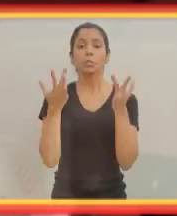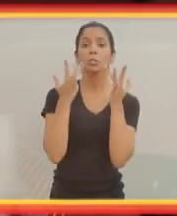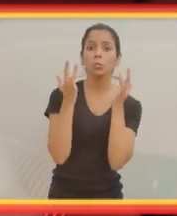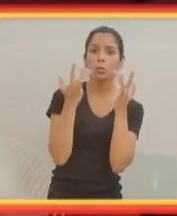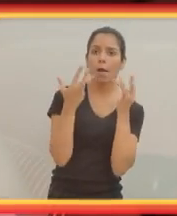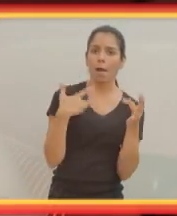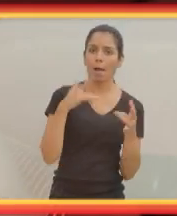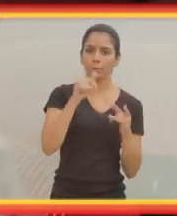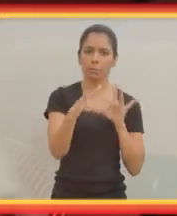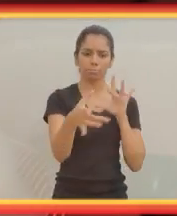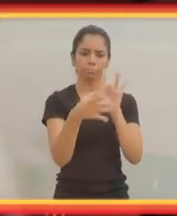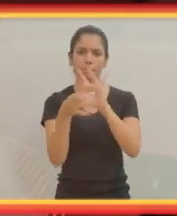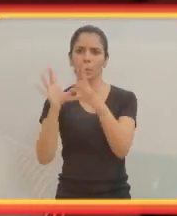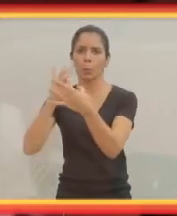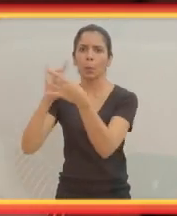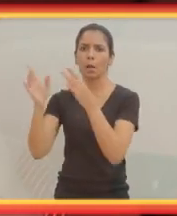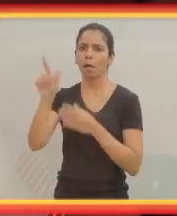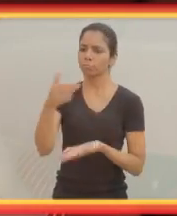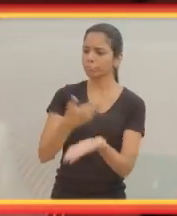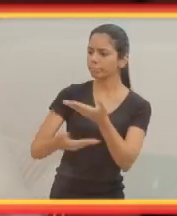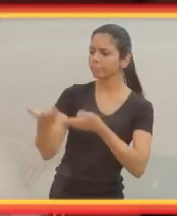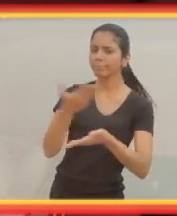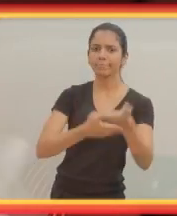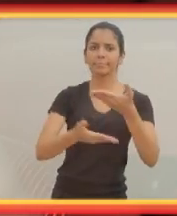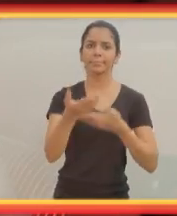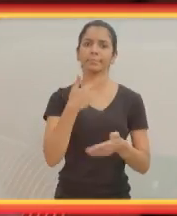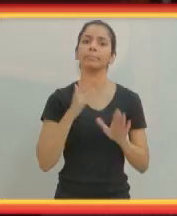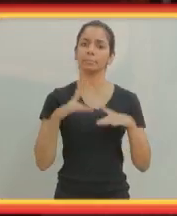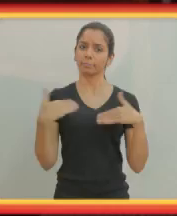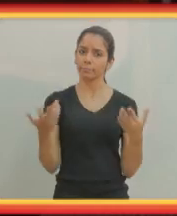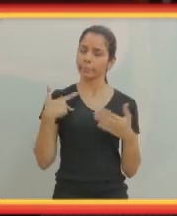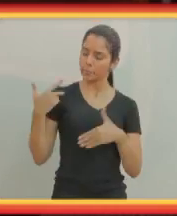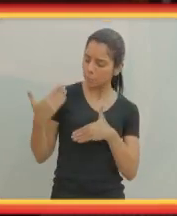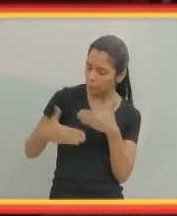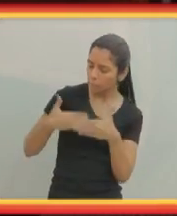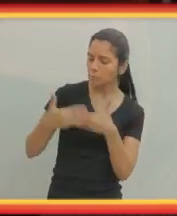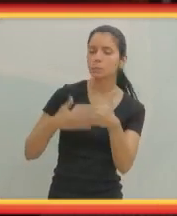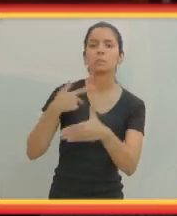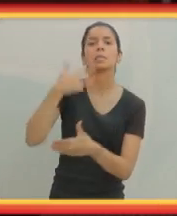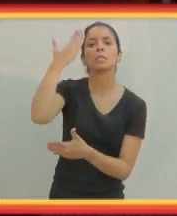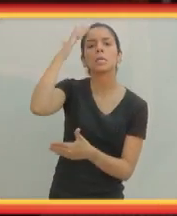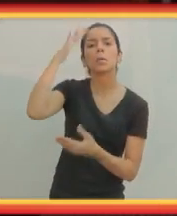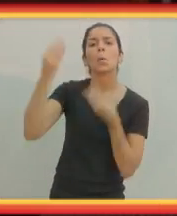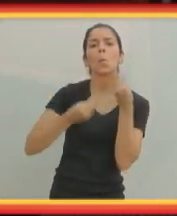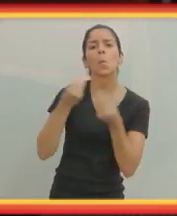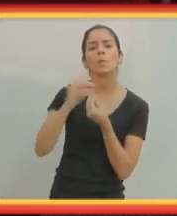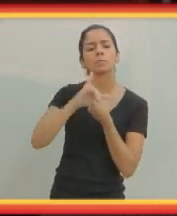uma conexão, né? Que é uma troca o tempo inteiro. E aí,